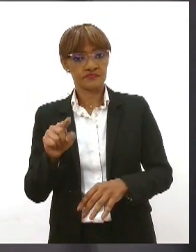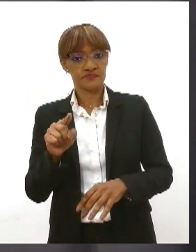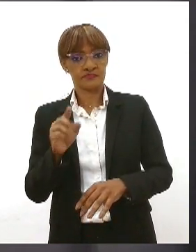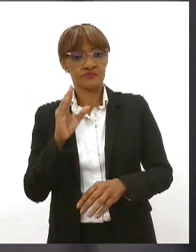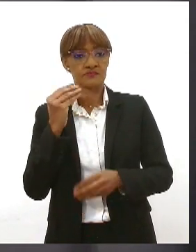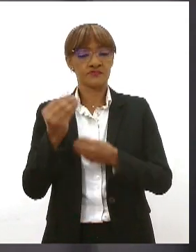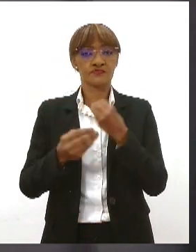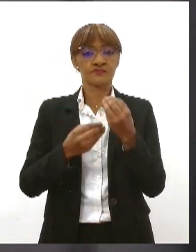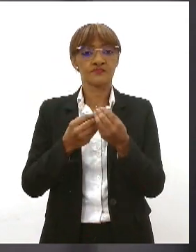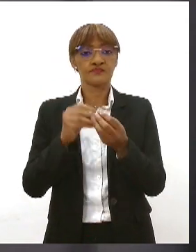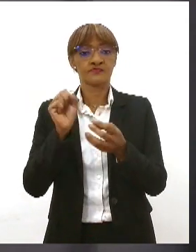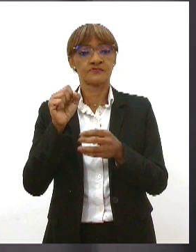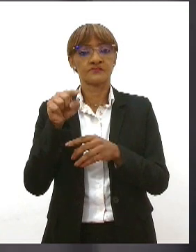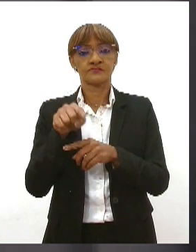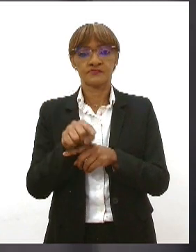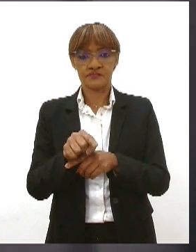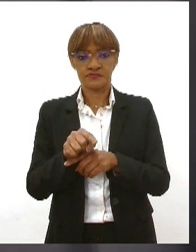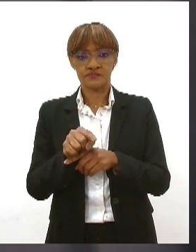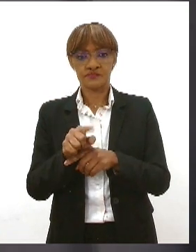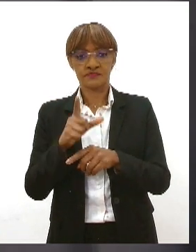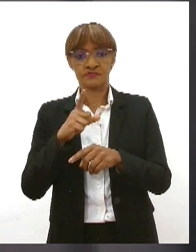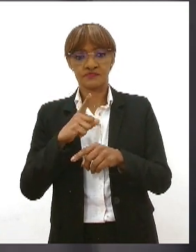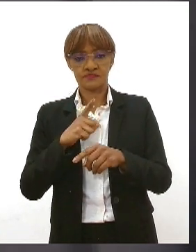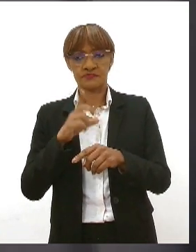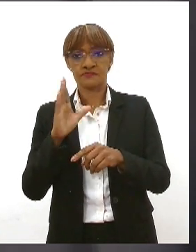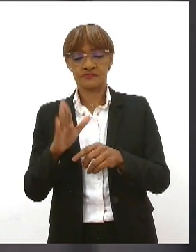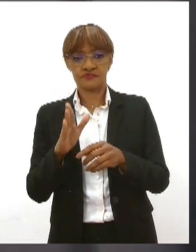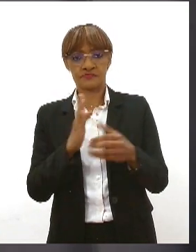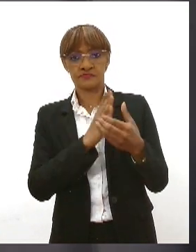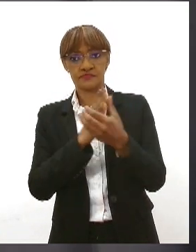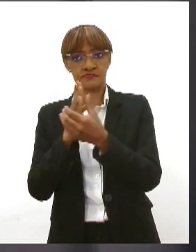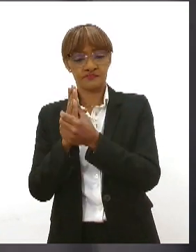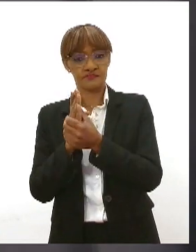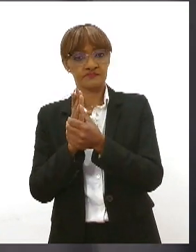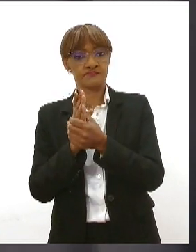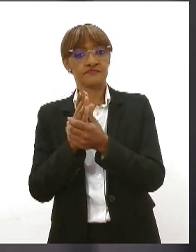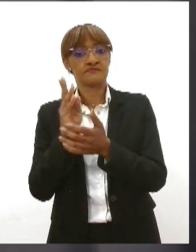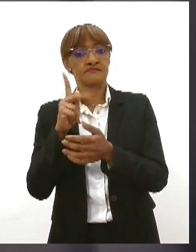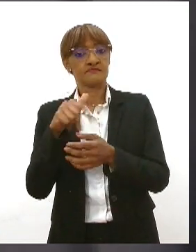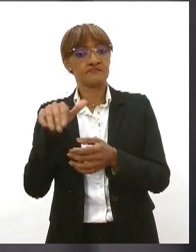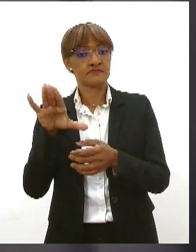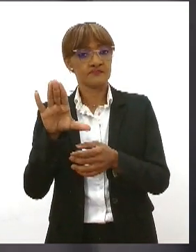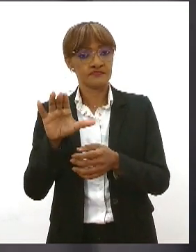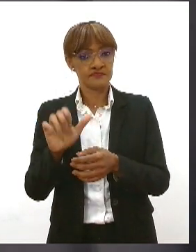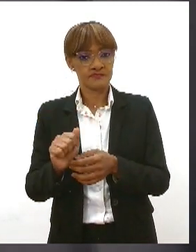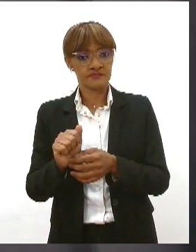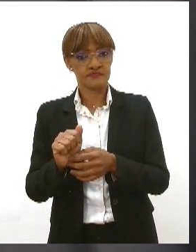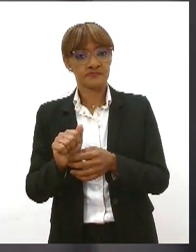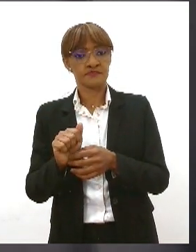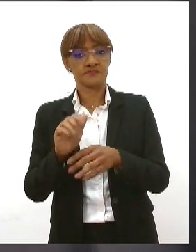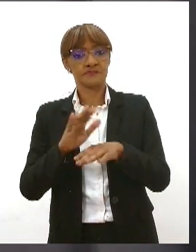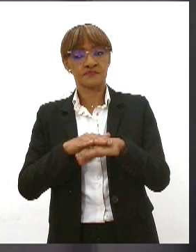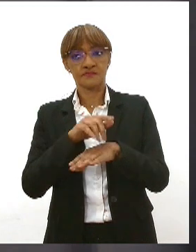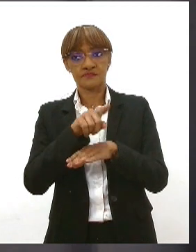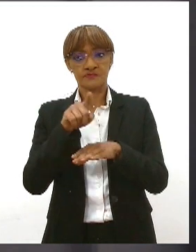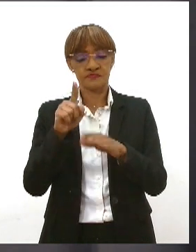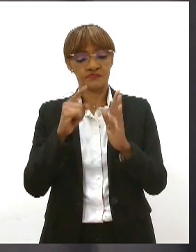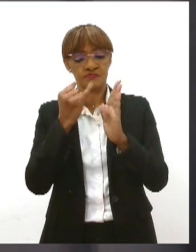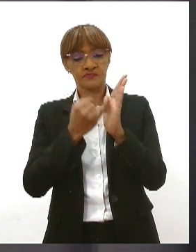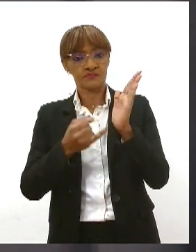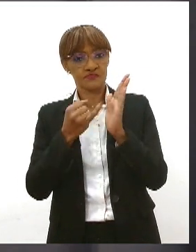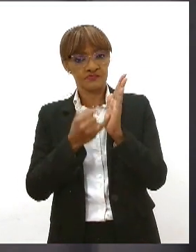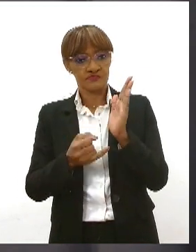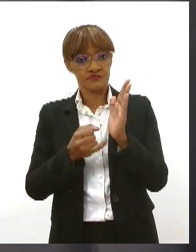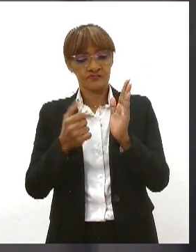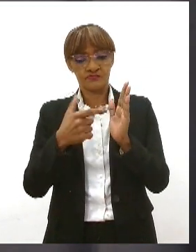lançamento aconteceu na Biblioteca Pública Epifânio Dória. Pela campanha, o contribuinte, ao declarar o Imposto de Renda 2023,